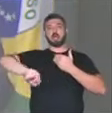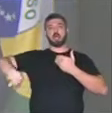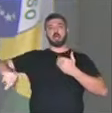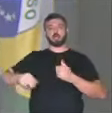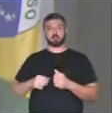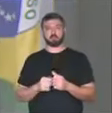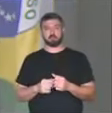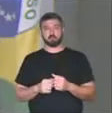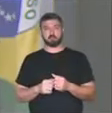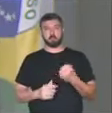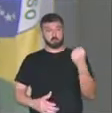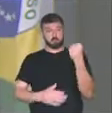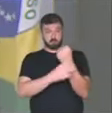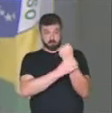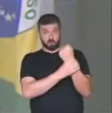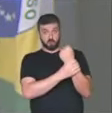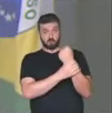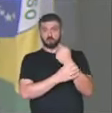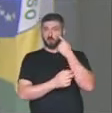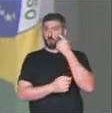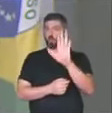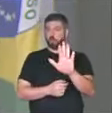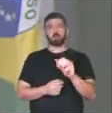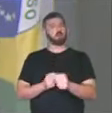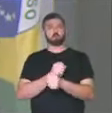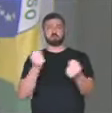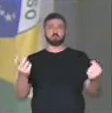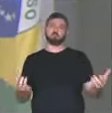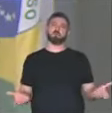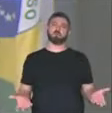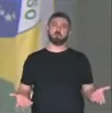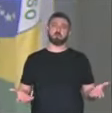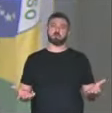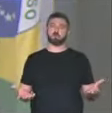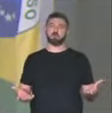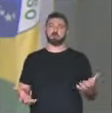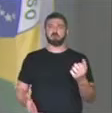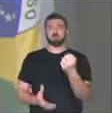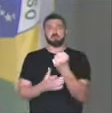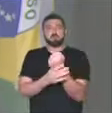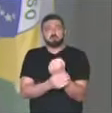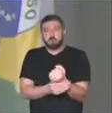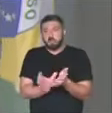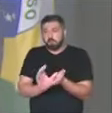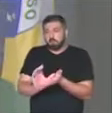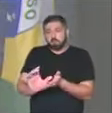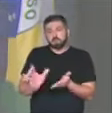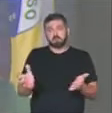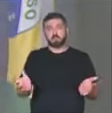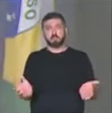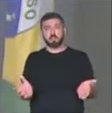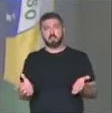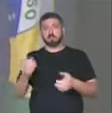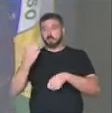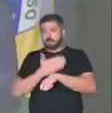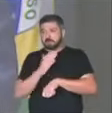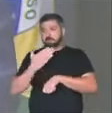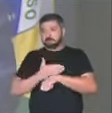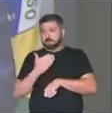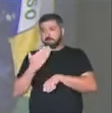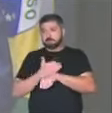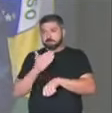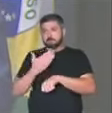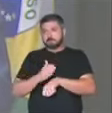a segurança veja não é possível a segurança investimento é treinamento